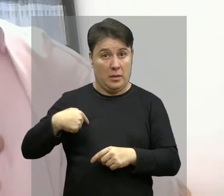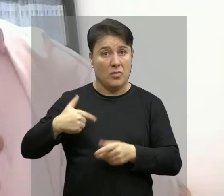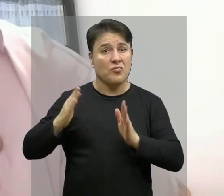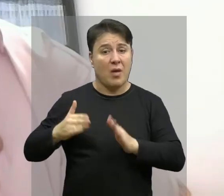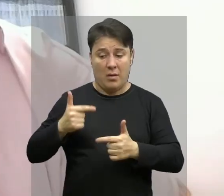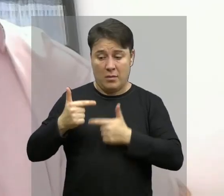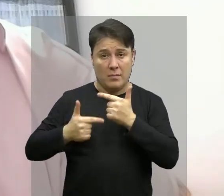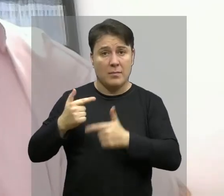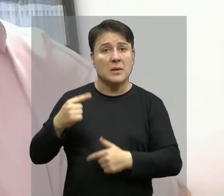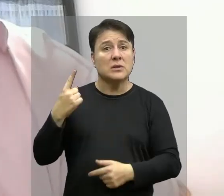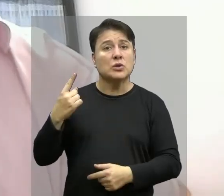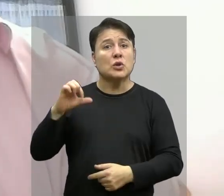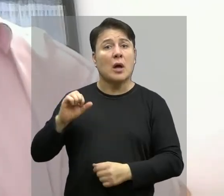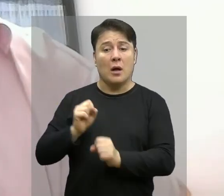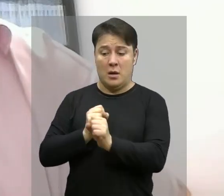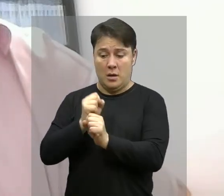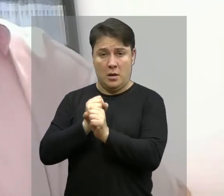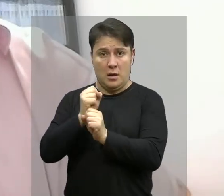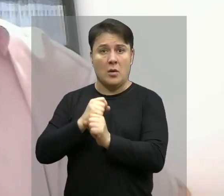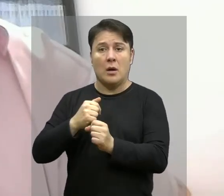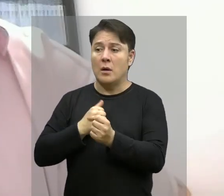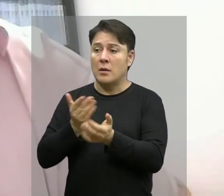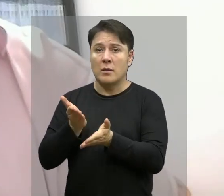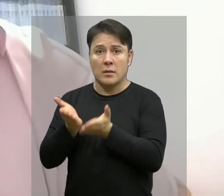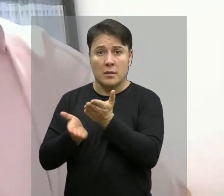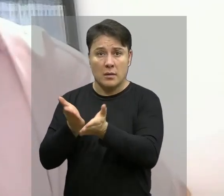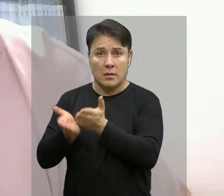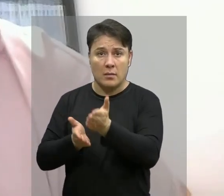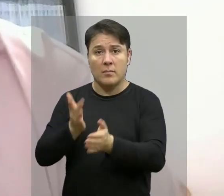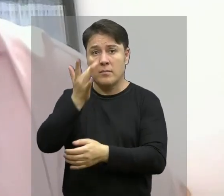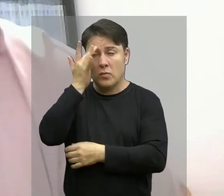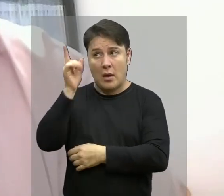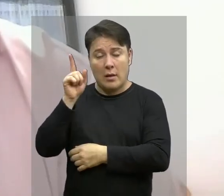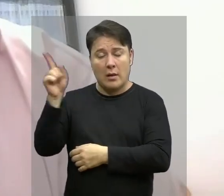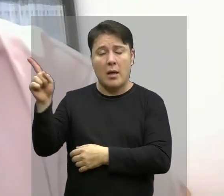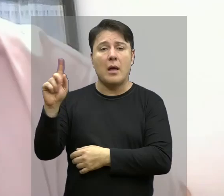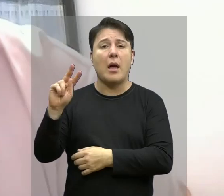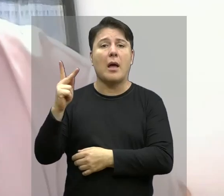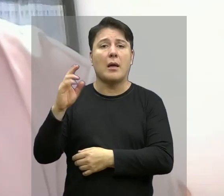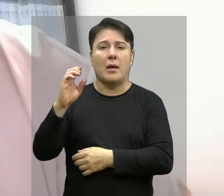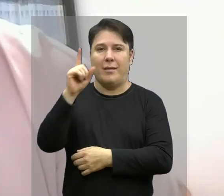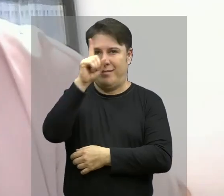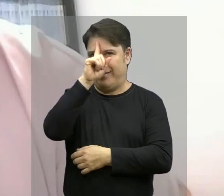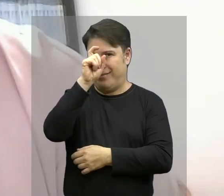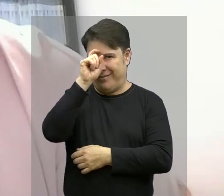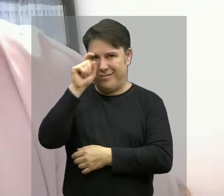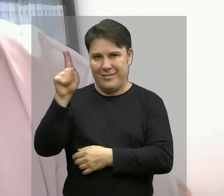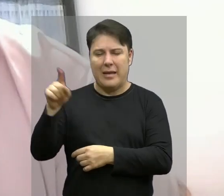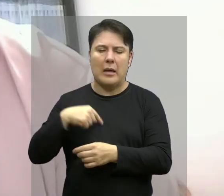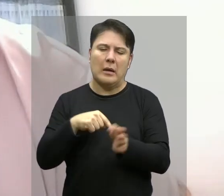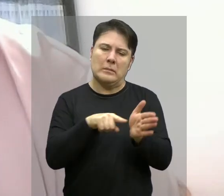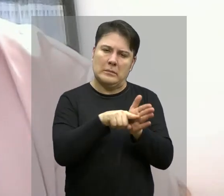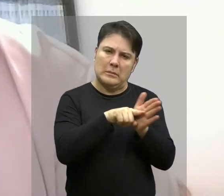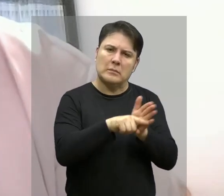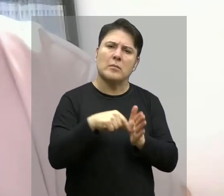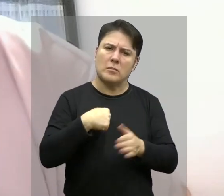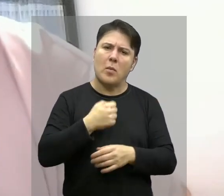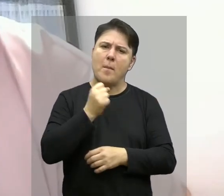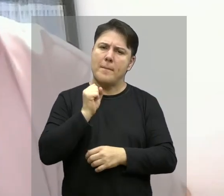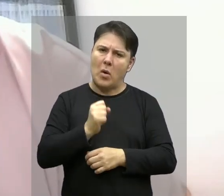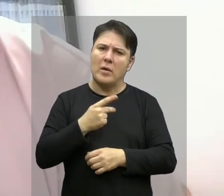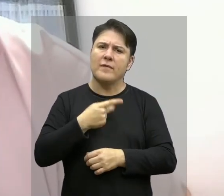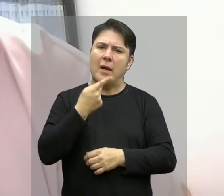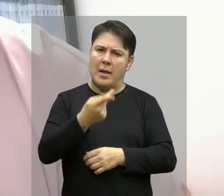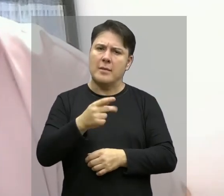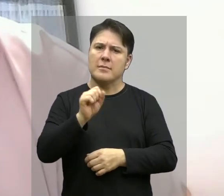né, na linha de frente para tratar essas pessoas lá no HC, assim como, né, na pesquisa e etc. Então eu posso afirmar, é